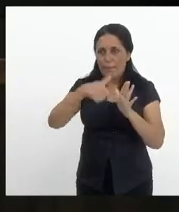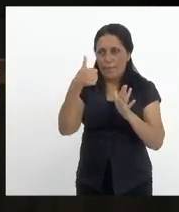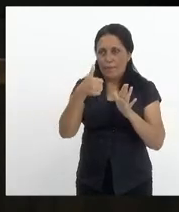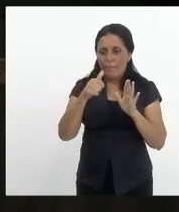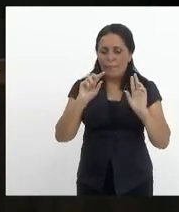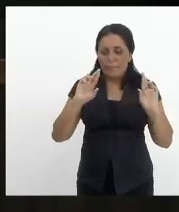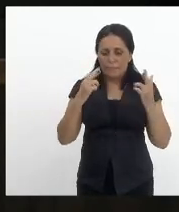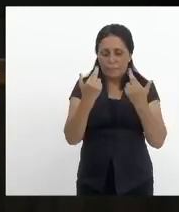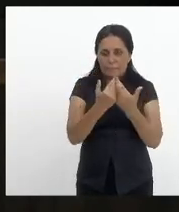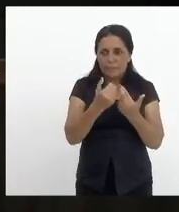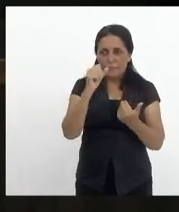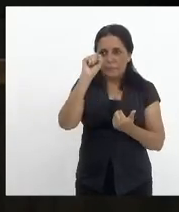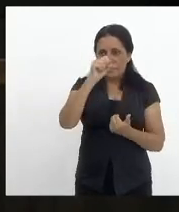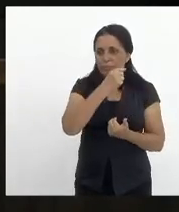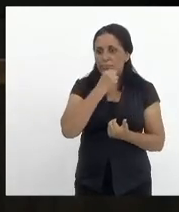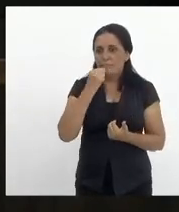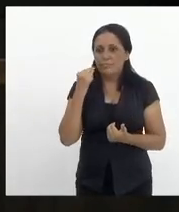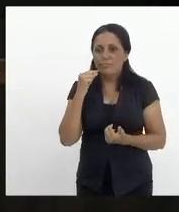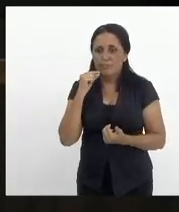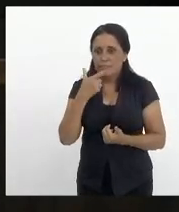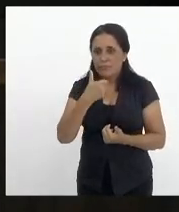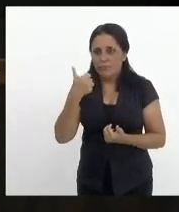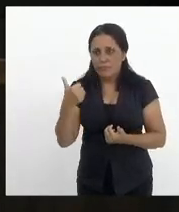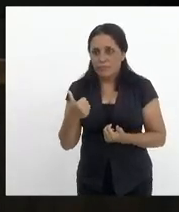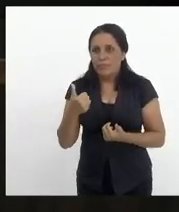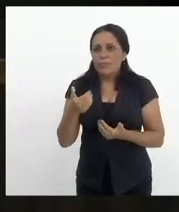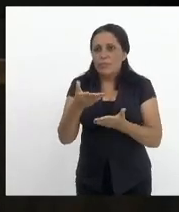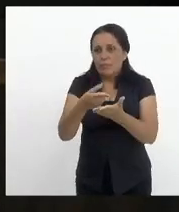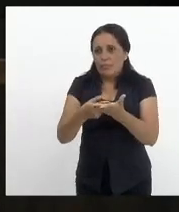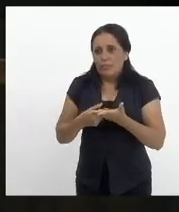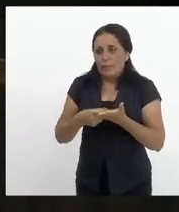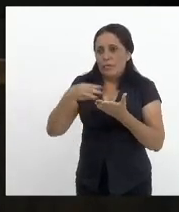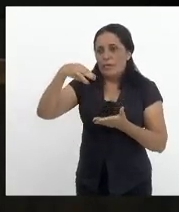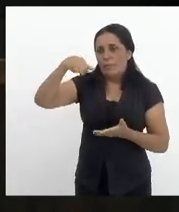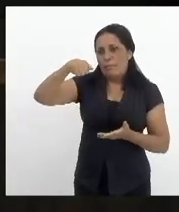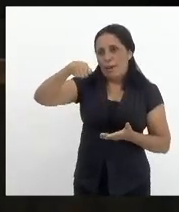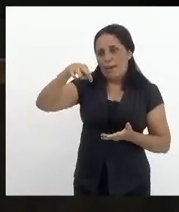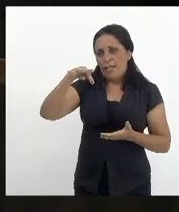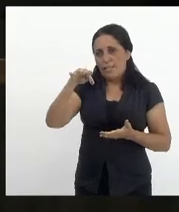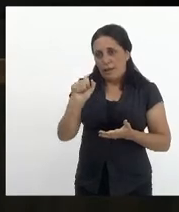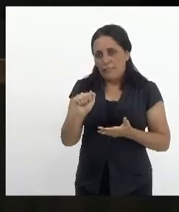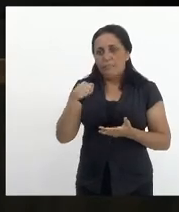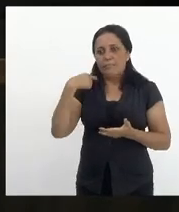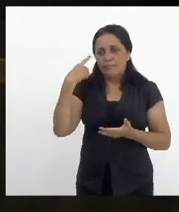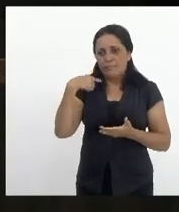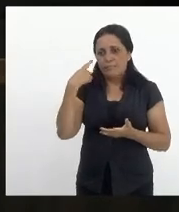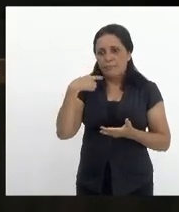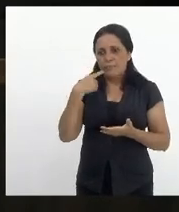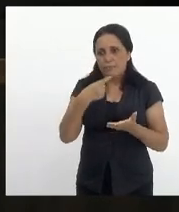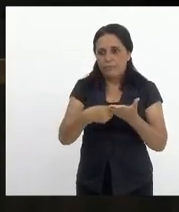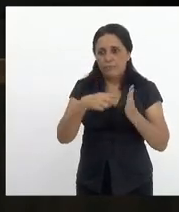setembro de 21. A presidência convida a deputada Marta Rocha a fazer a leitura da ata da sessão anterior.